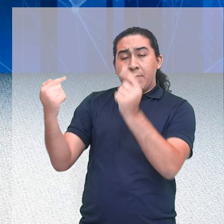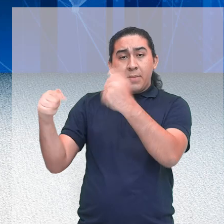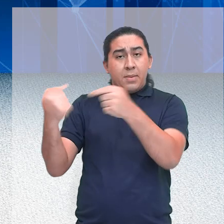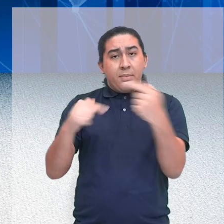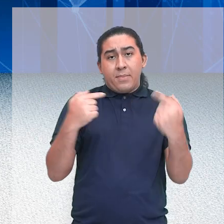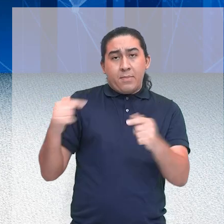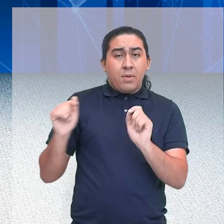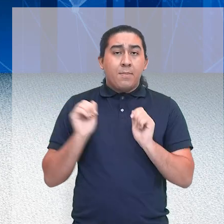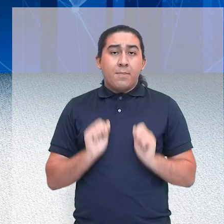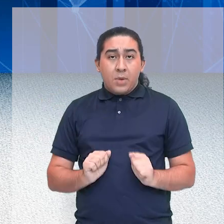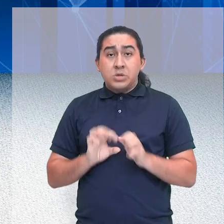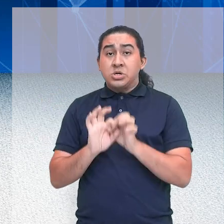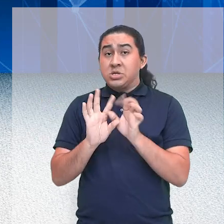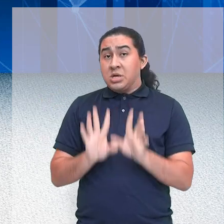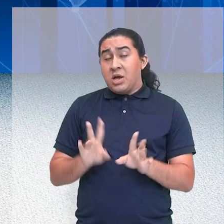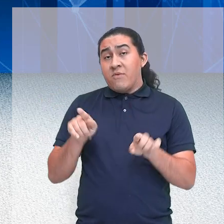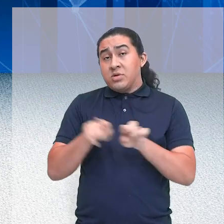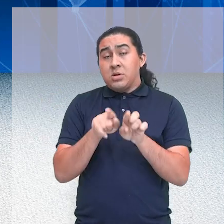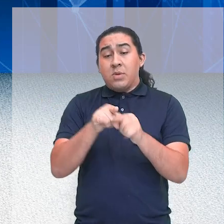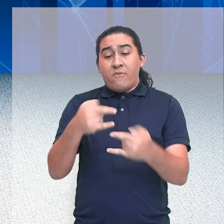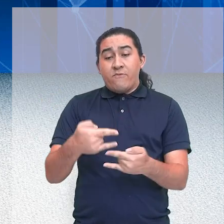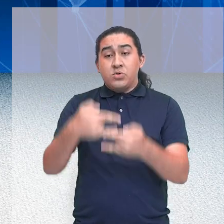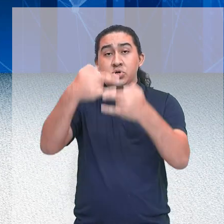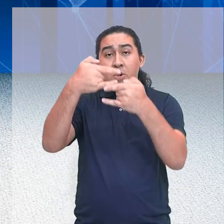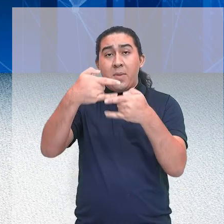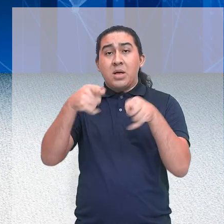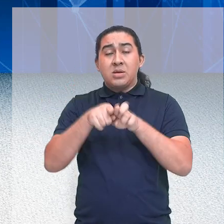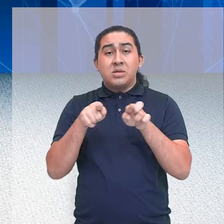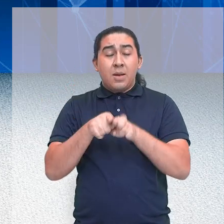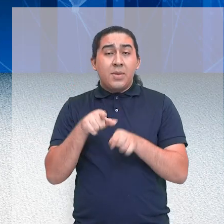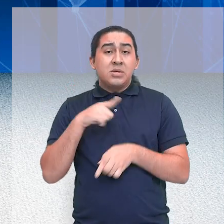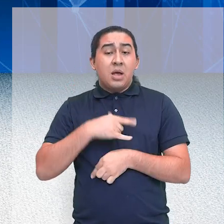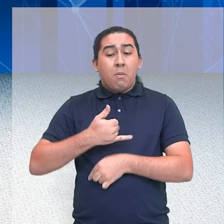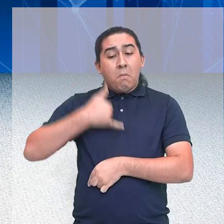texto, por videochamada, ligação de